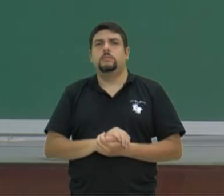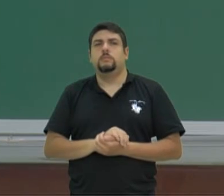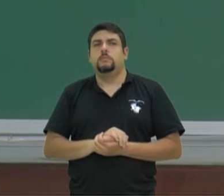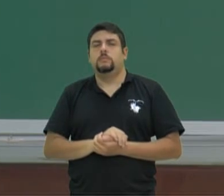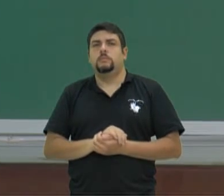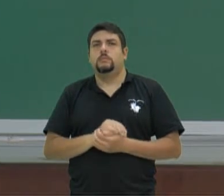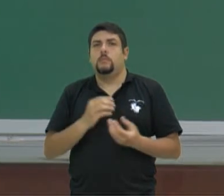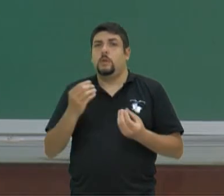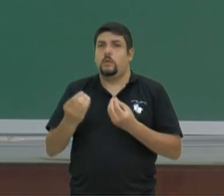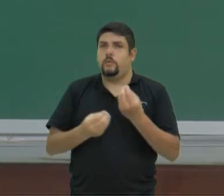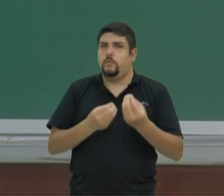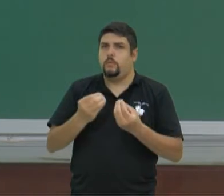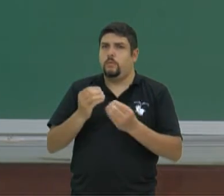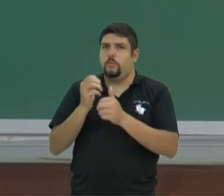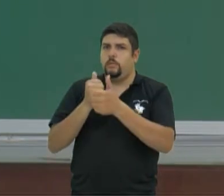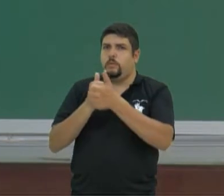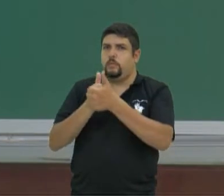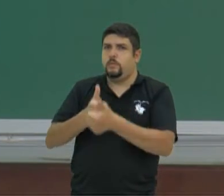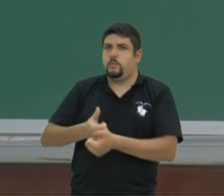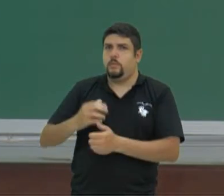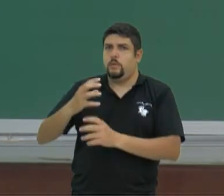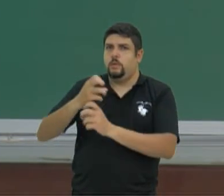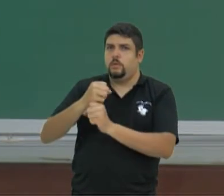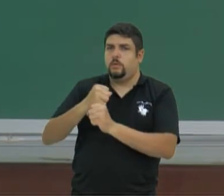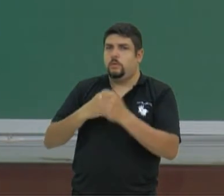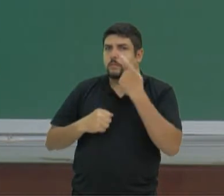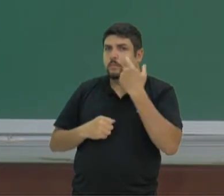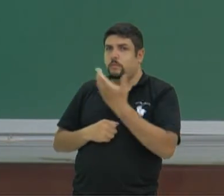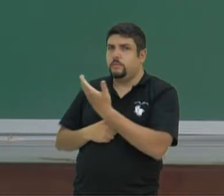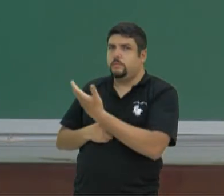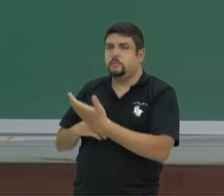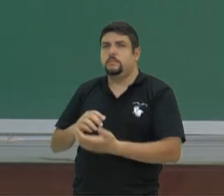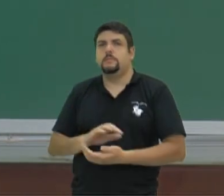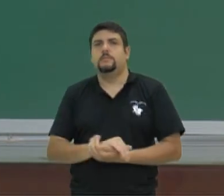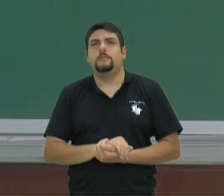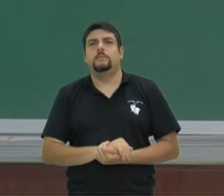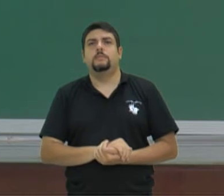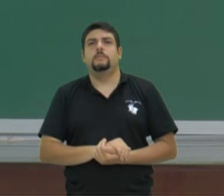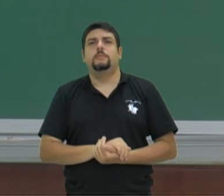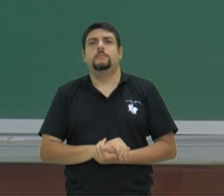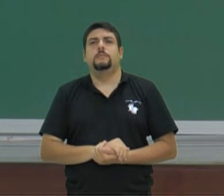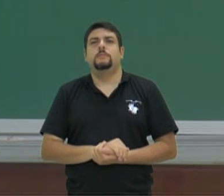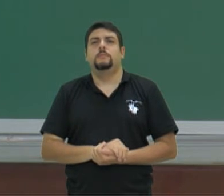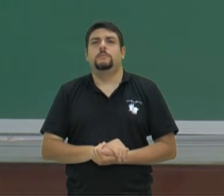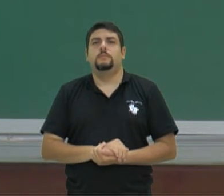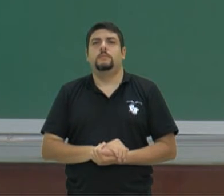dava 6,125, a amplitude 7, a moda 6 e a mediana 6. Tranquilo?